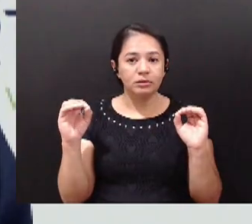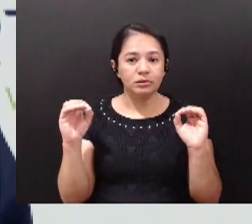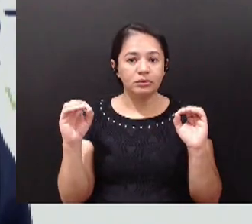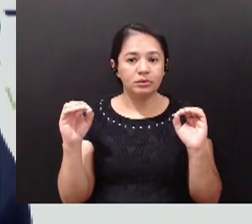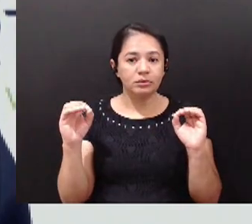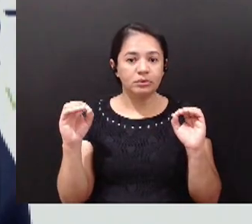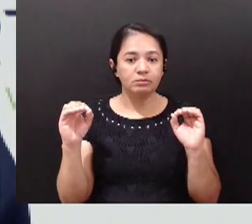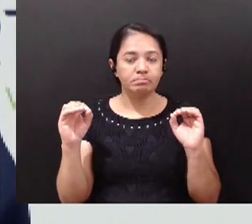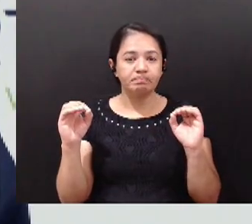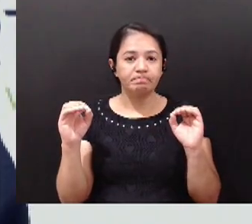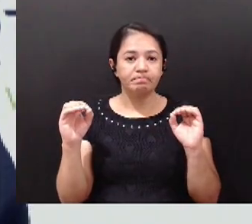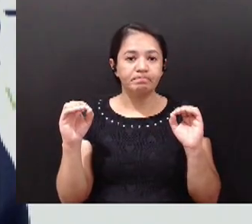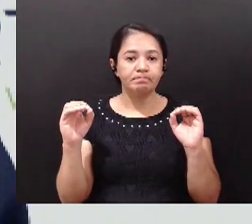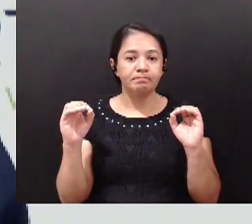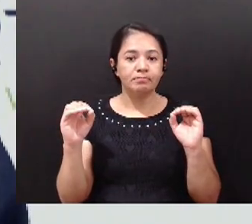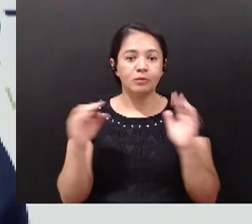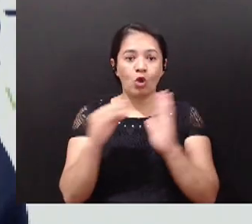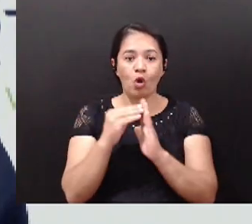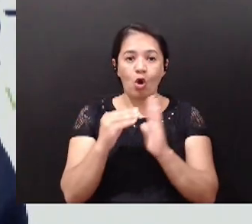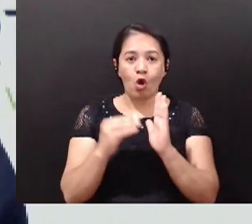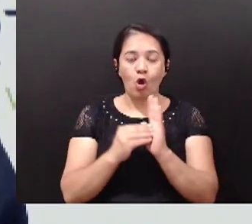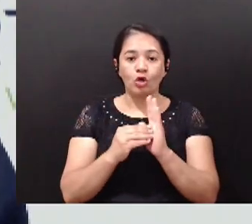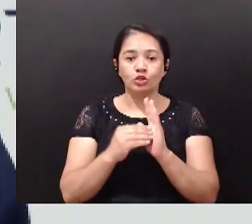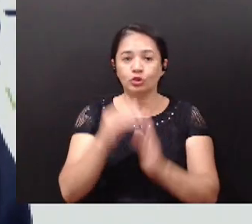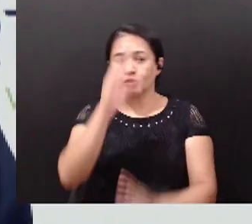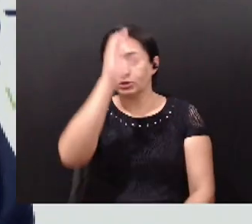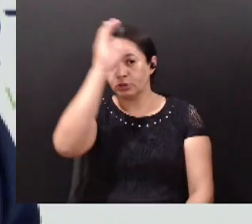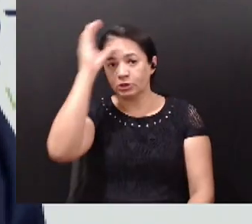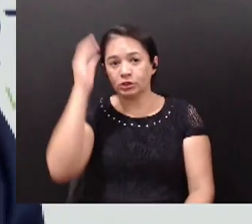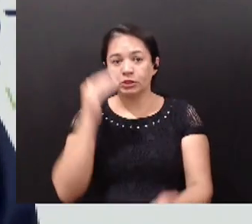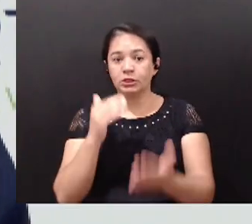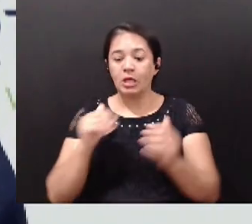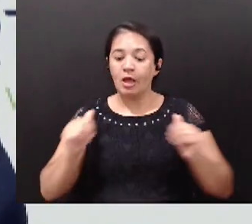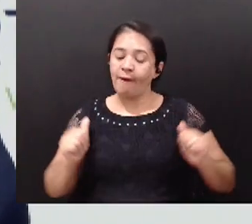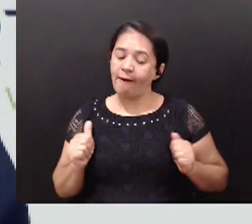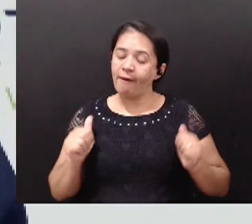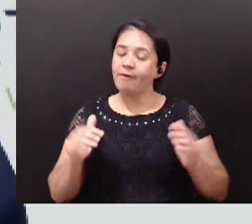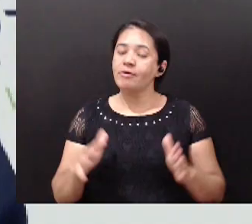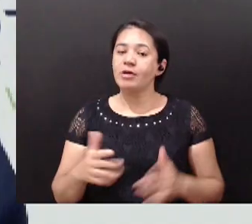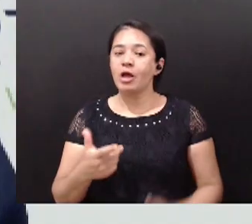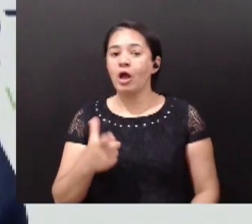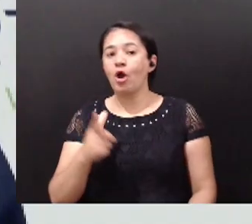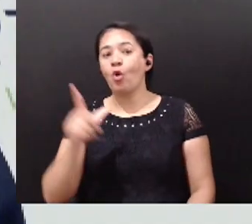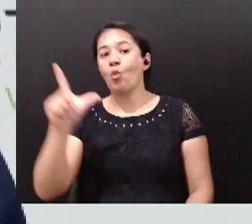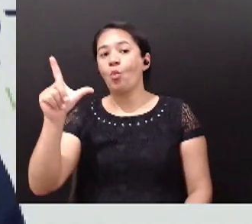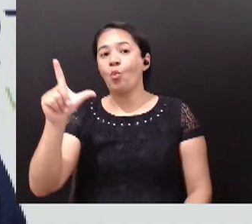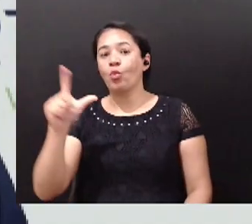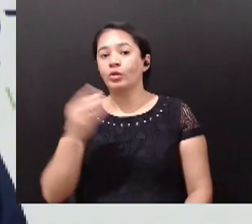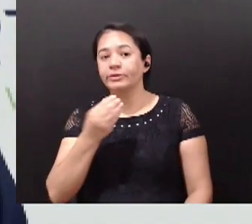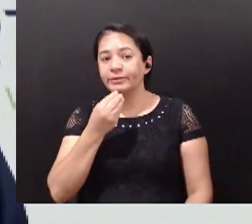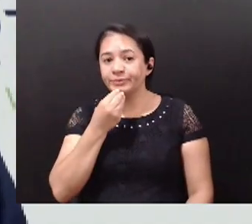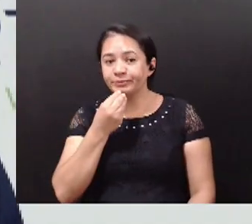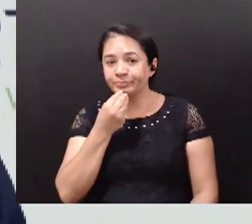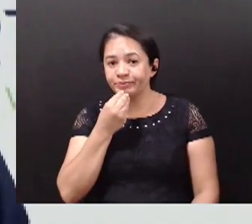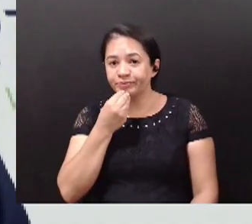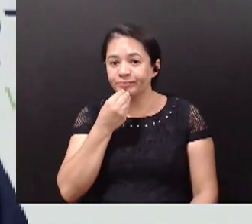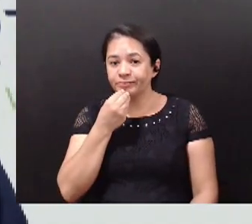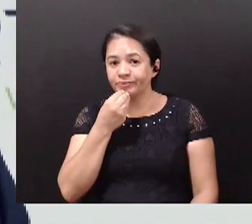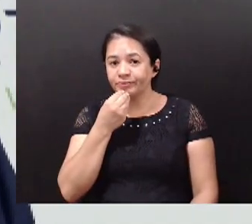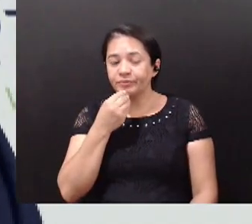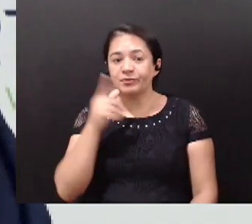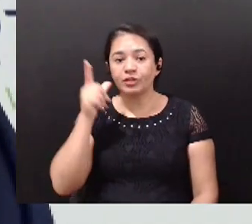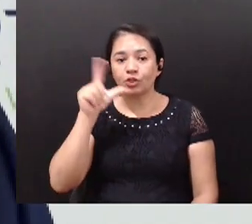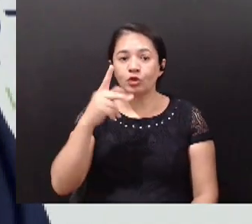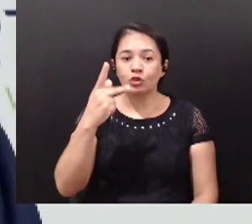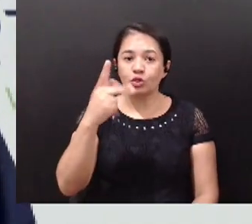o Código do Consumidor entra em ação e é uma outra oportunidade de pleitear o seu direito sem